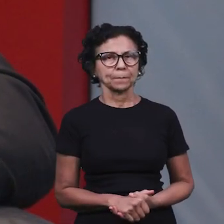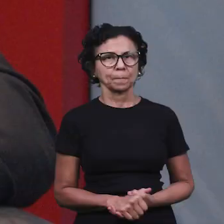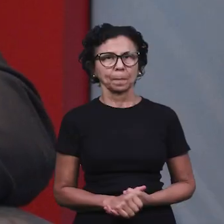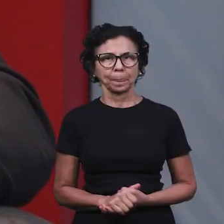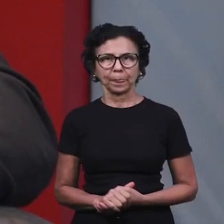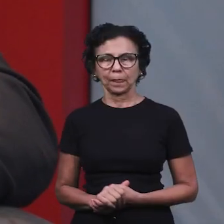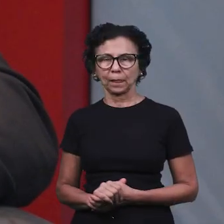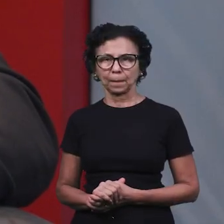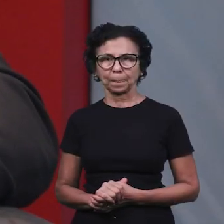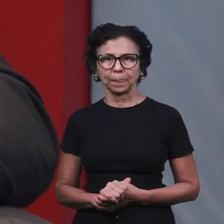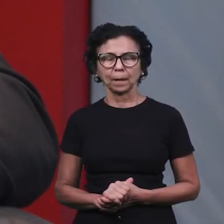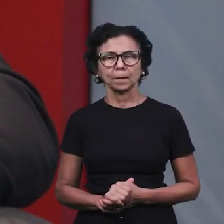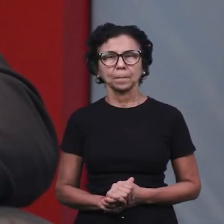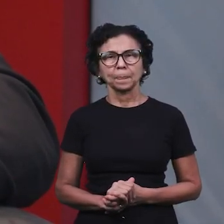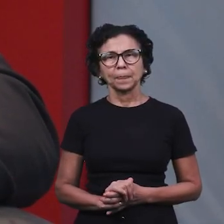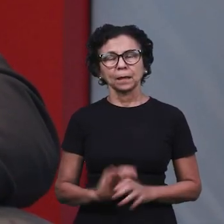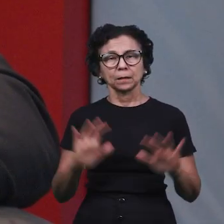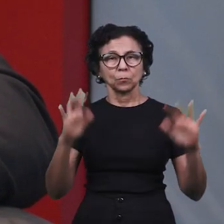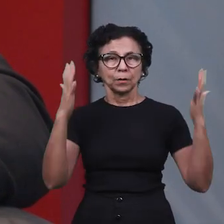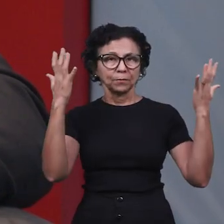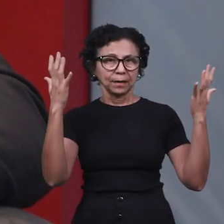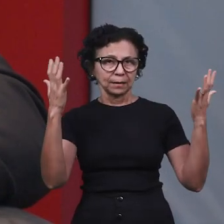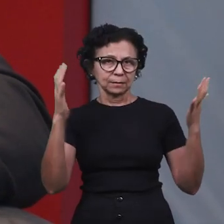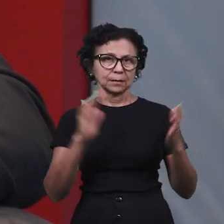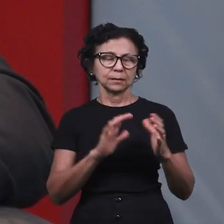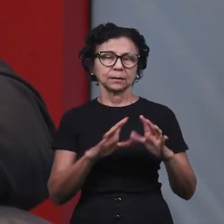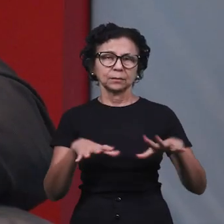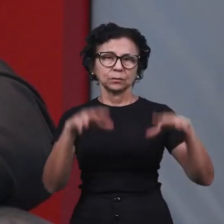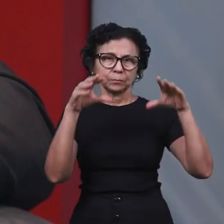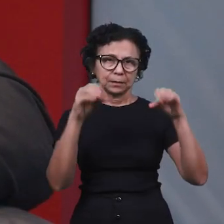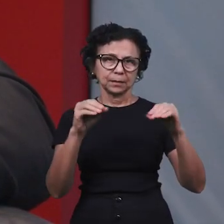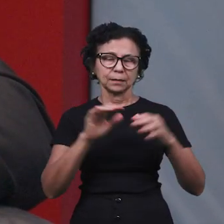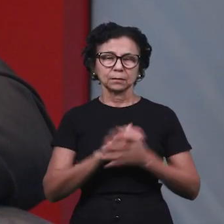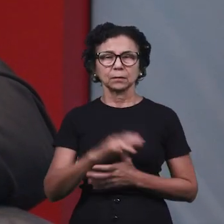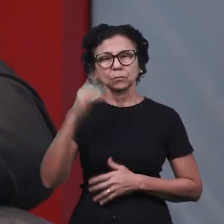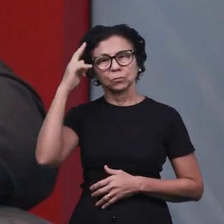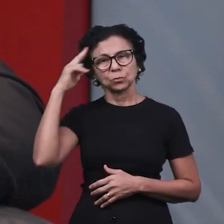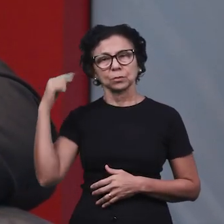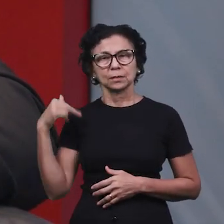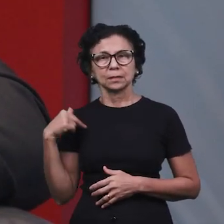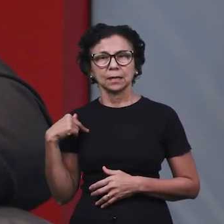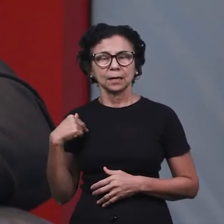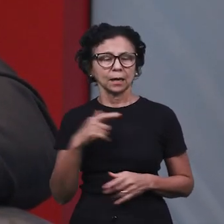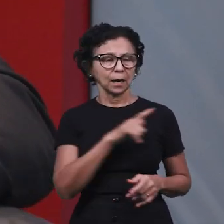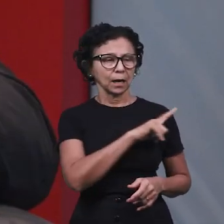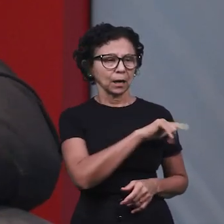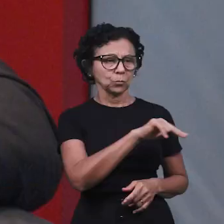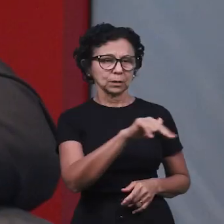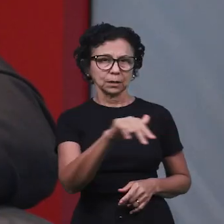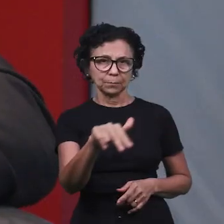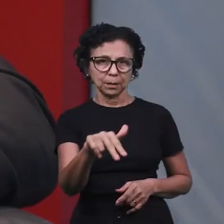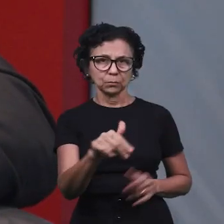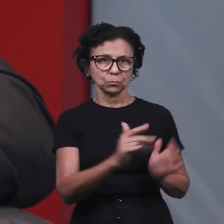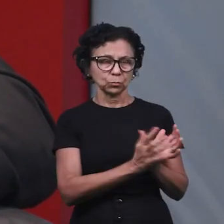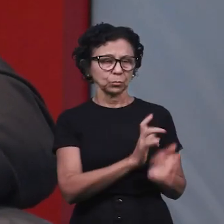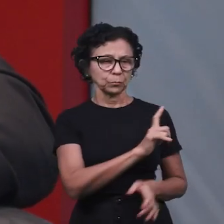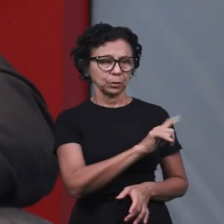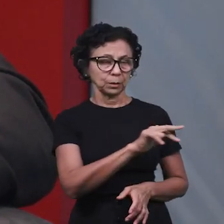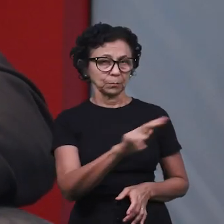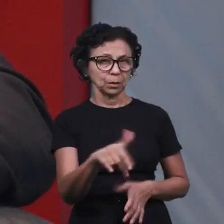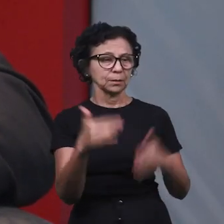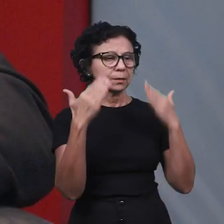pastor, nesse banquete, José, ele se revela aos seus irmãos. E como dito no programa